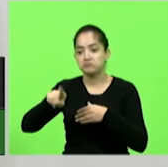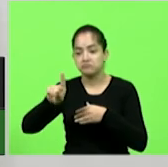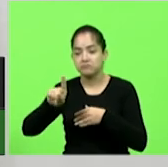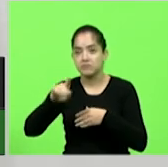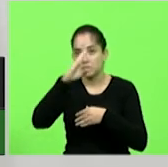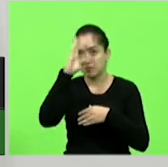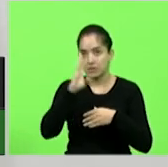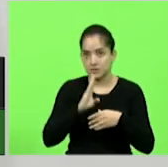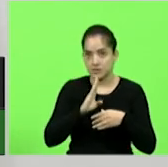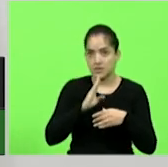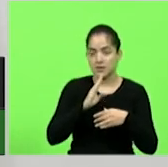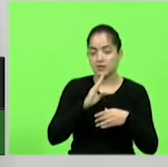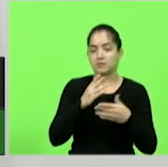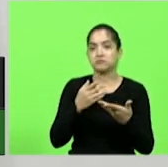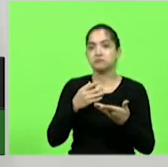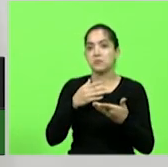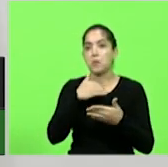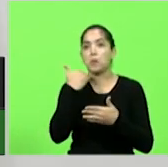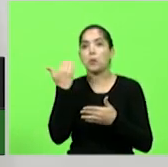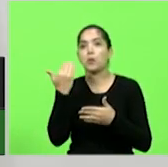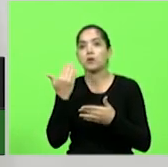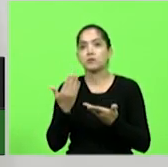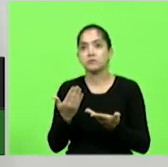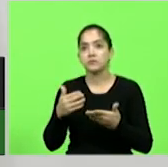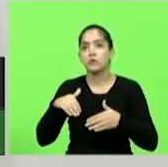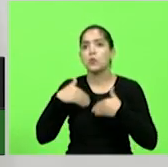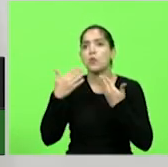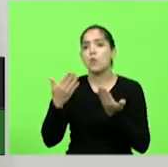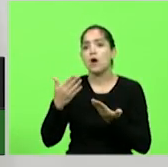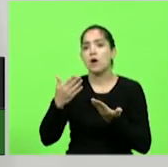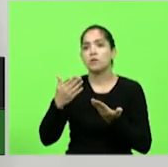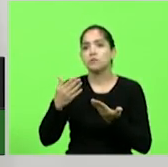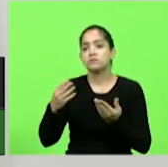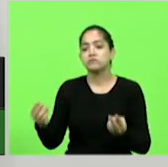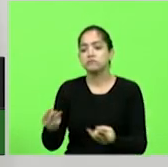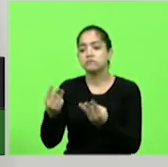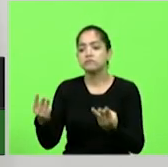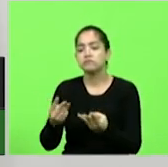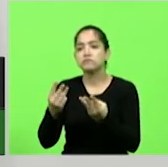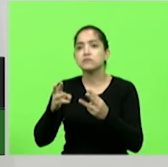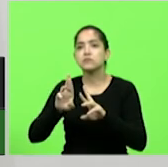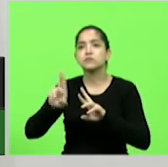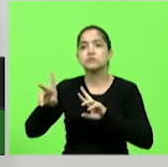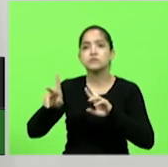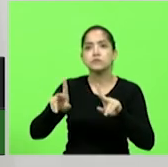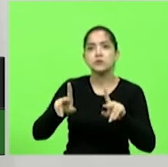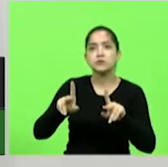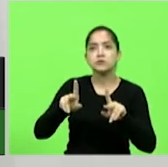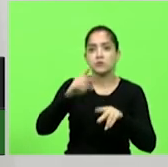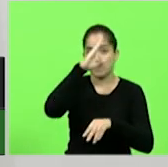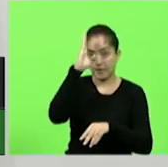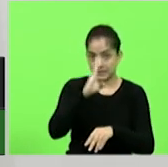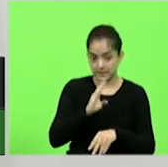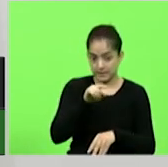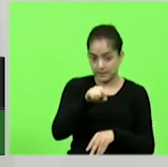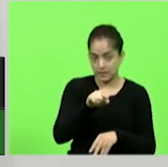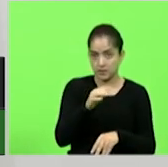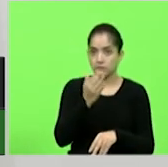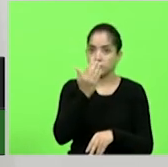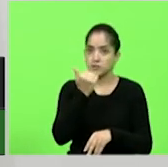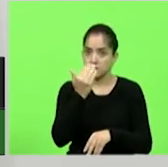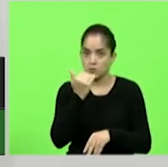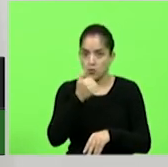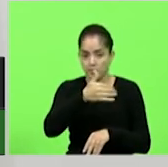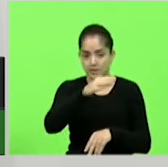lá e perguntaram para ele assim, qual é o inferno que tu escolhes? Qual é a diferença? No inferno brasileiro você come 10 potes